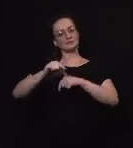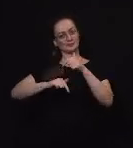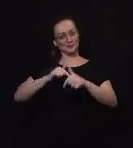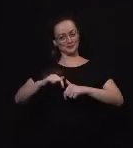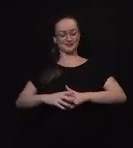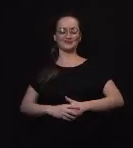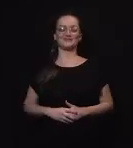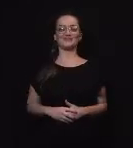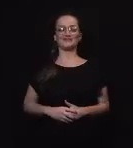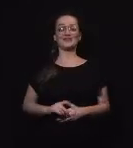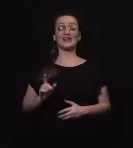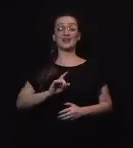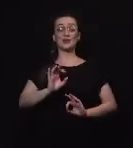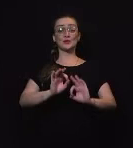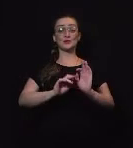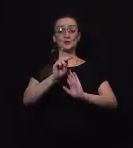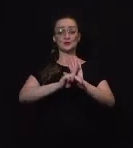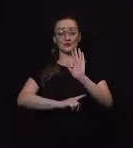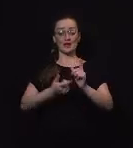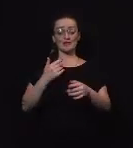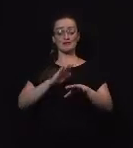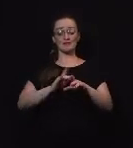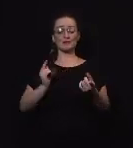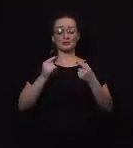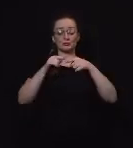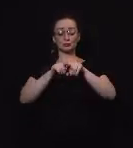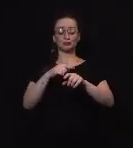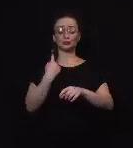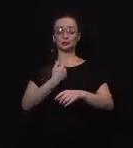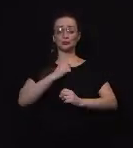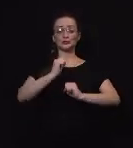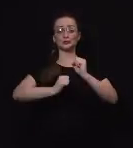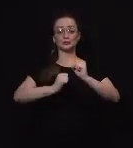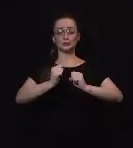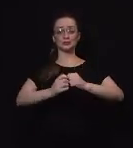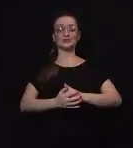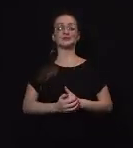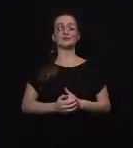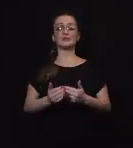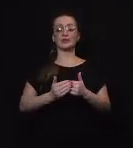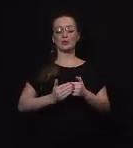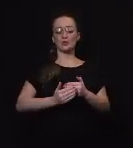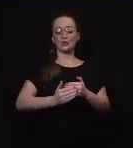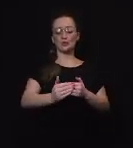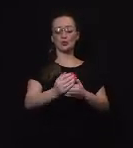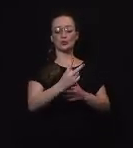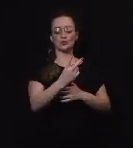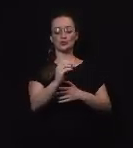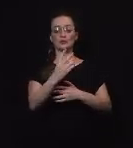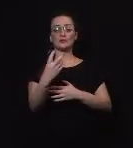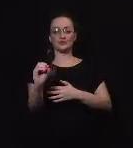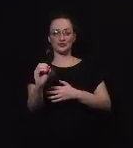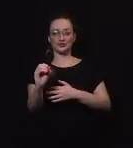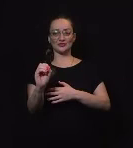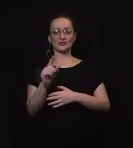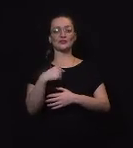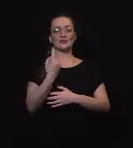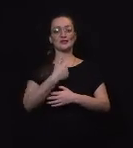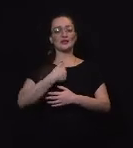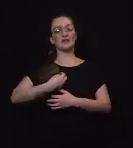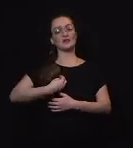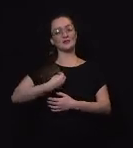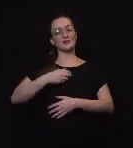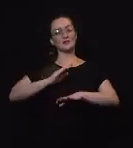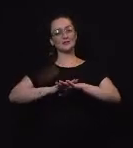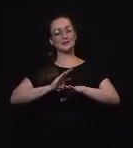projetos, então, são realizados em parceria com as nossas empresas investidas, e ao longo de 2020 nós estamos